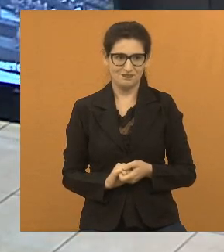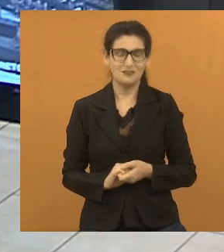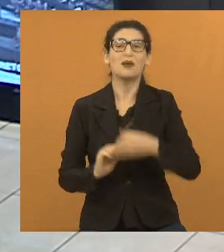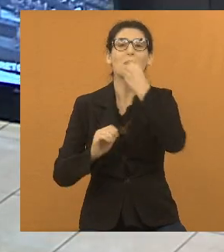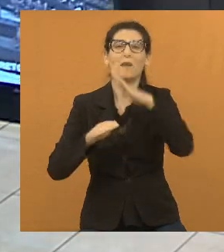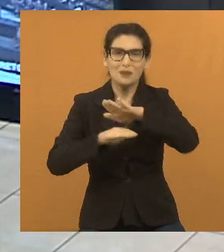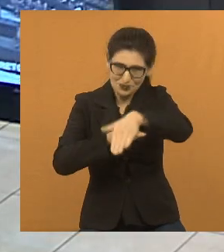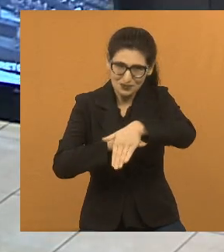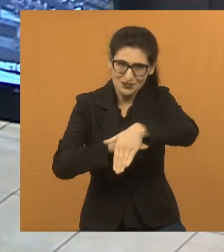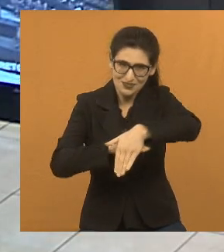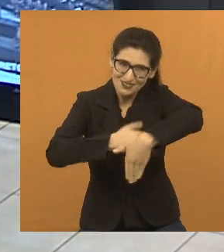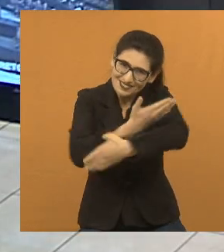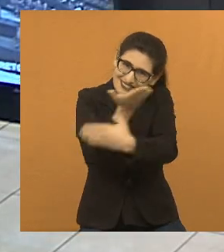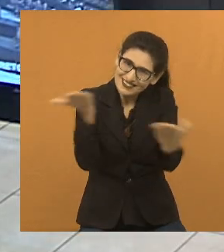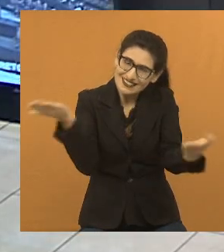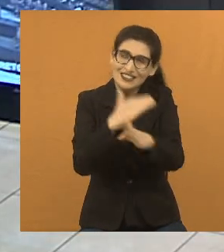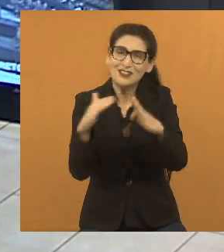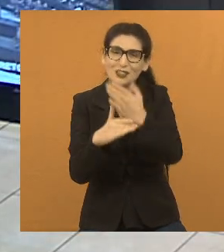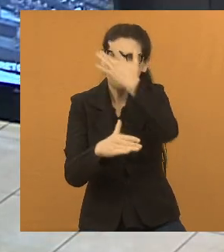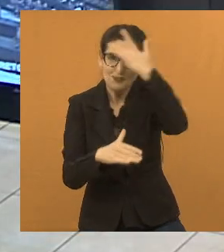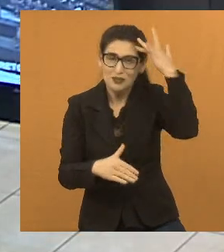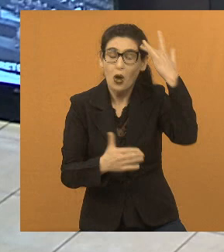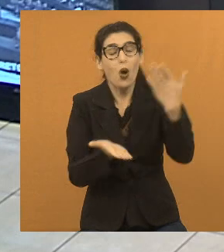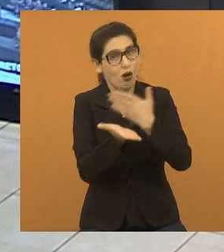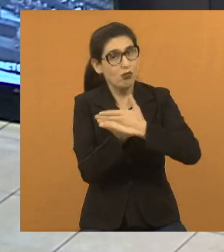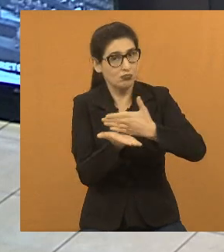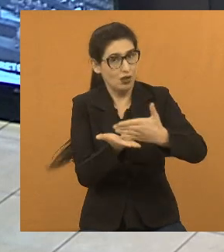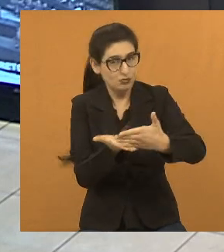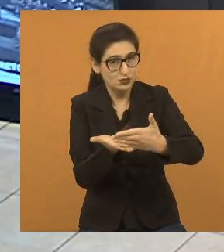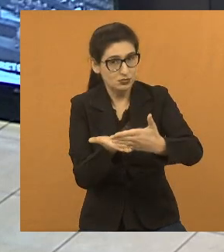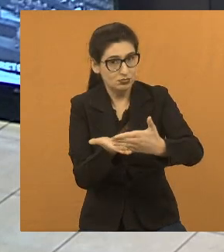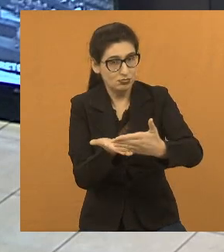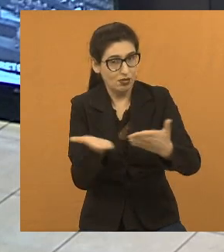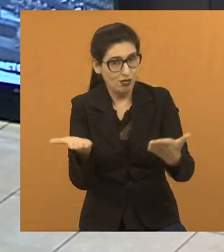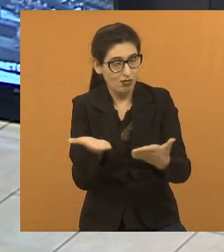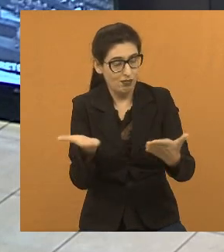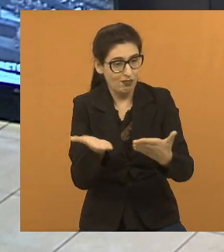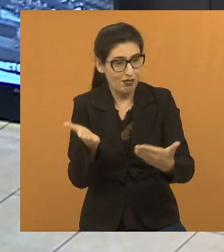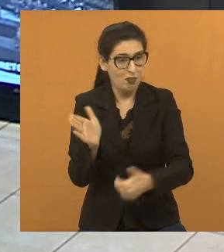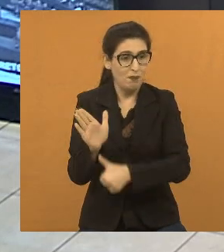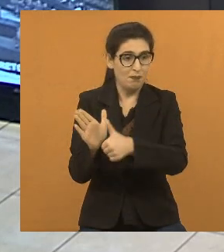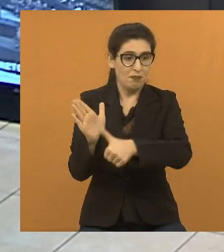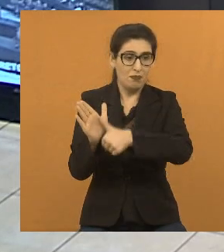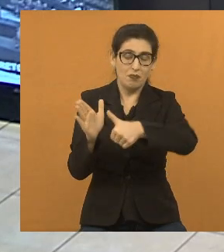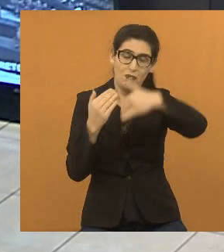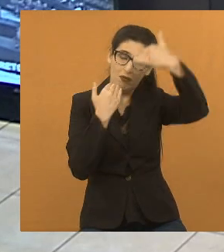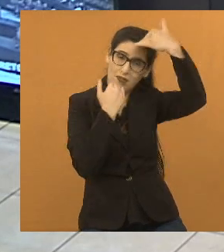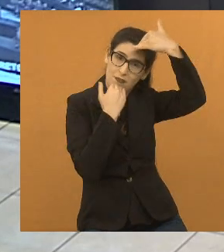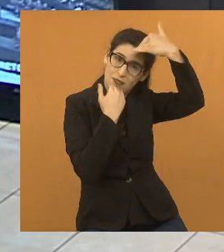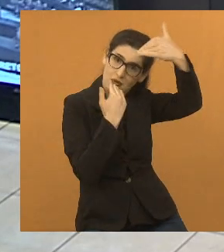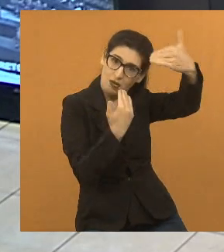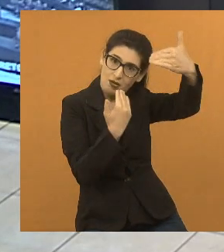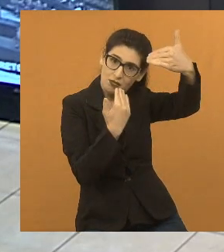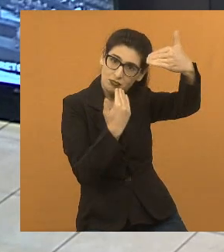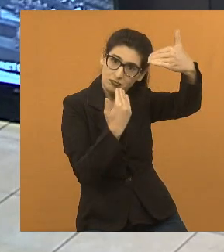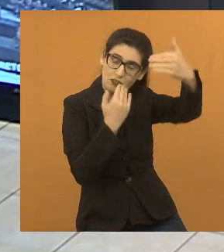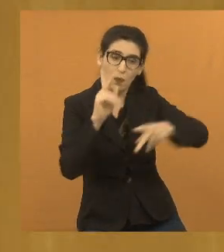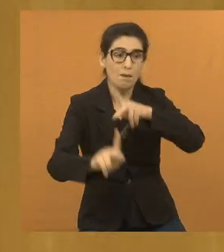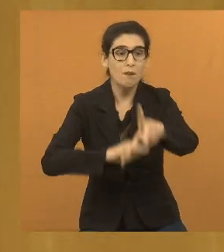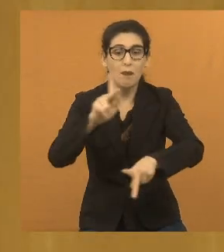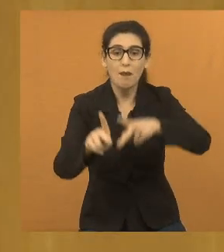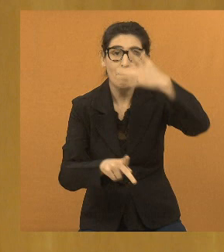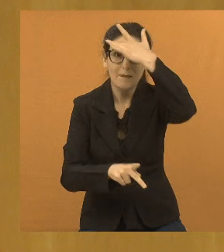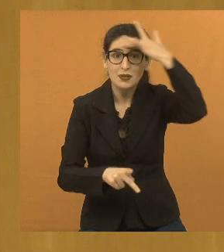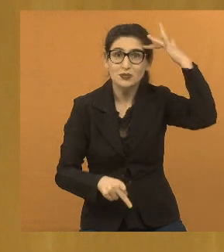Boa noite a todos. Bom, vamos dar início à nossa apresentação. Primeiramente, agradecendo a presença da população que